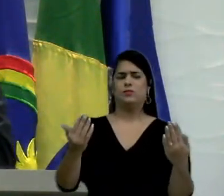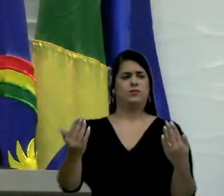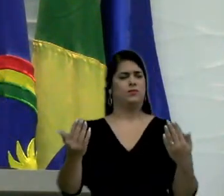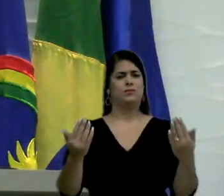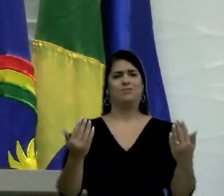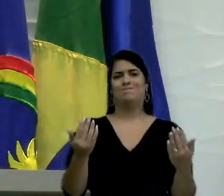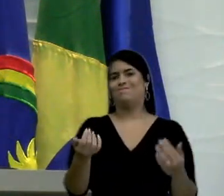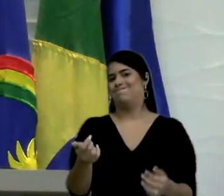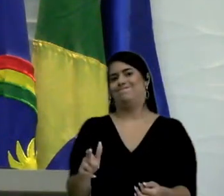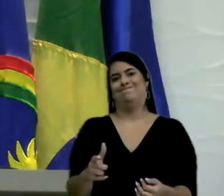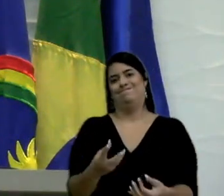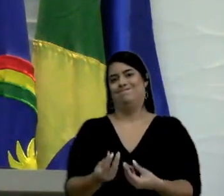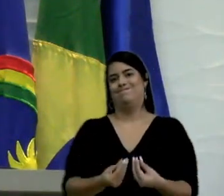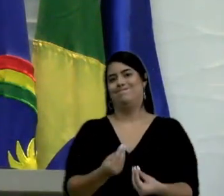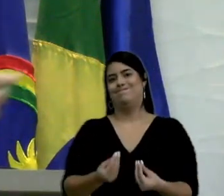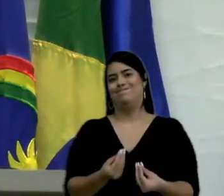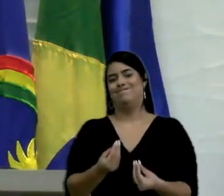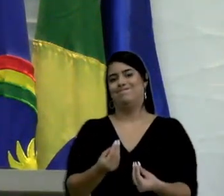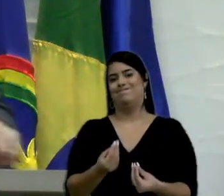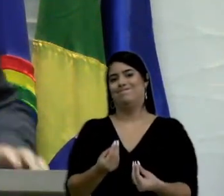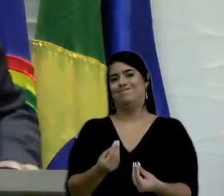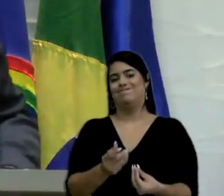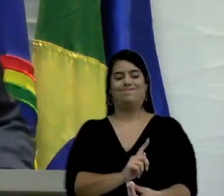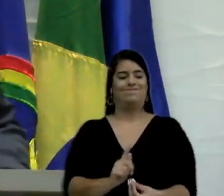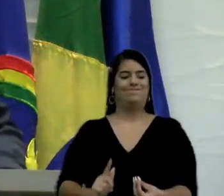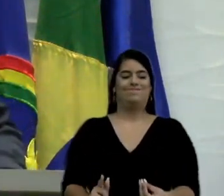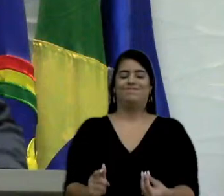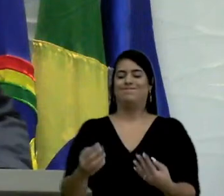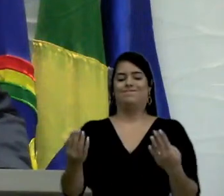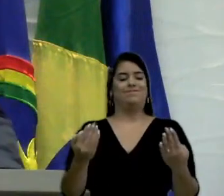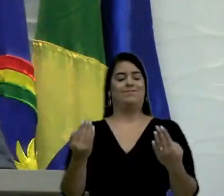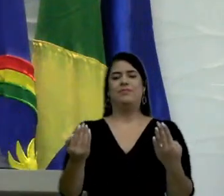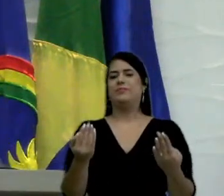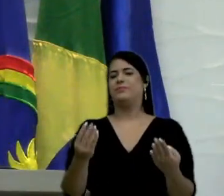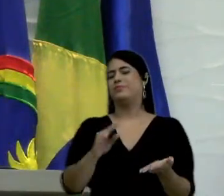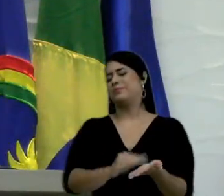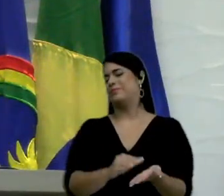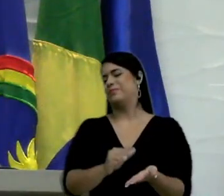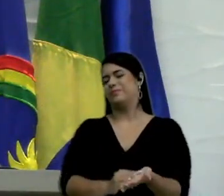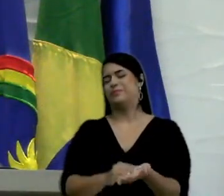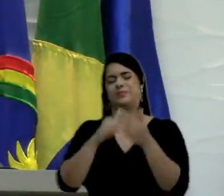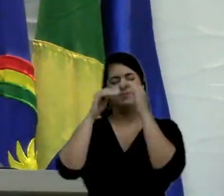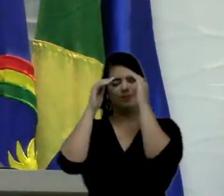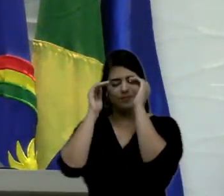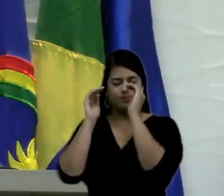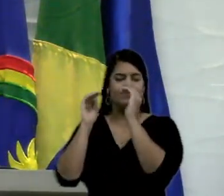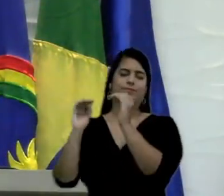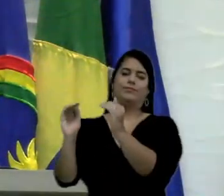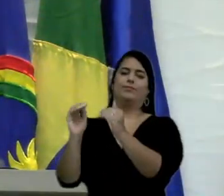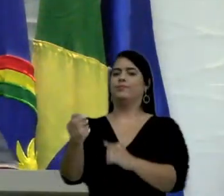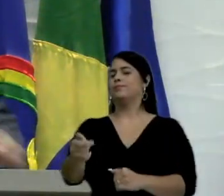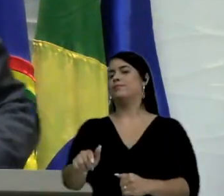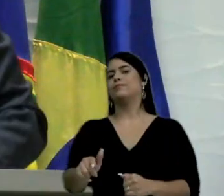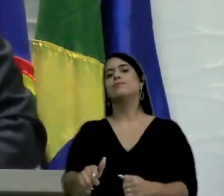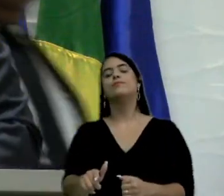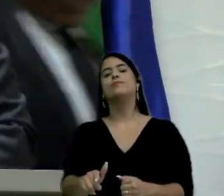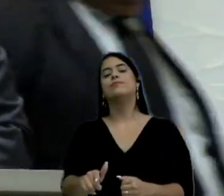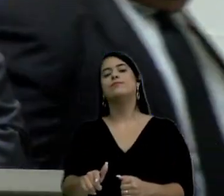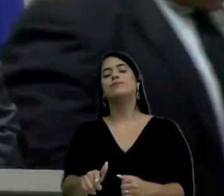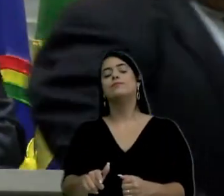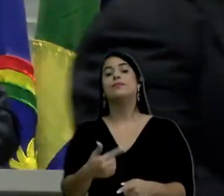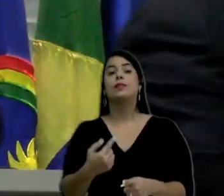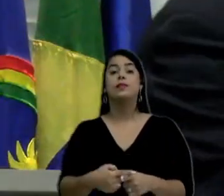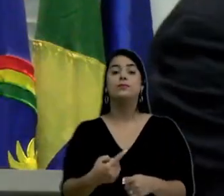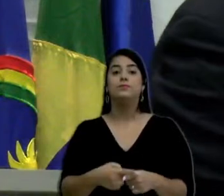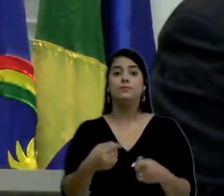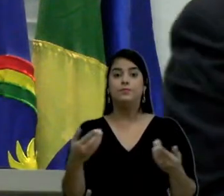senhores uma gestão com a outra é uma Covardia é uma falta de respeito comparar a gestão passada com essa porque